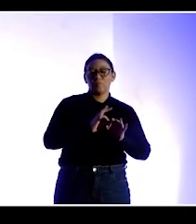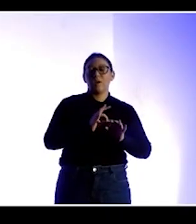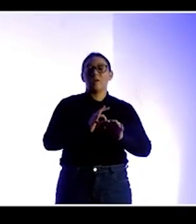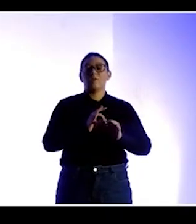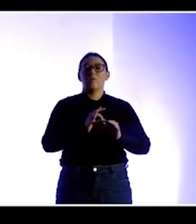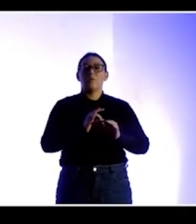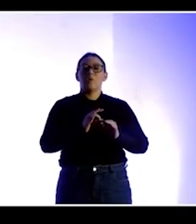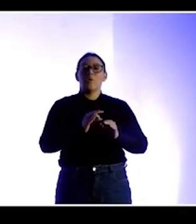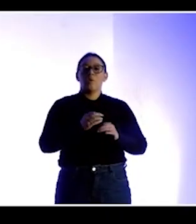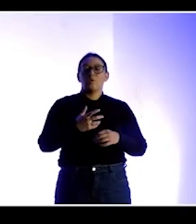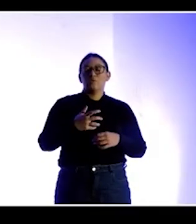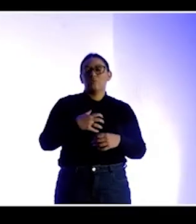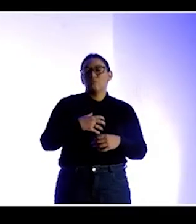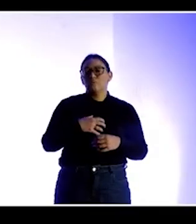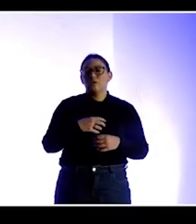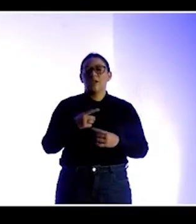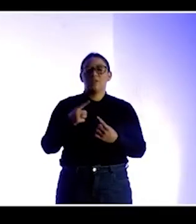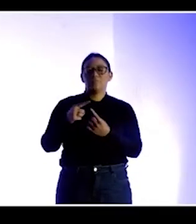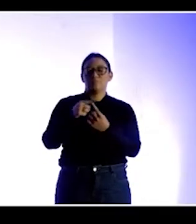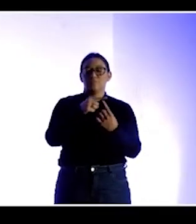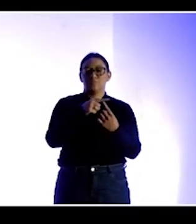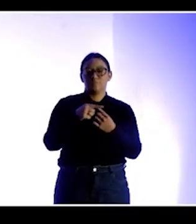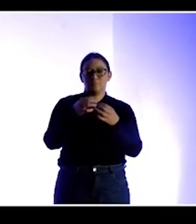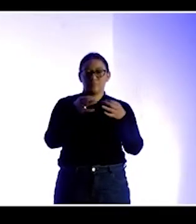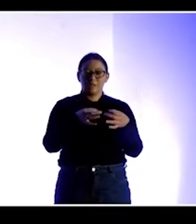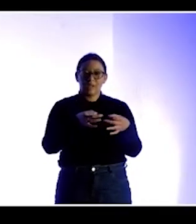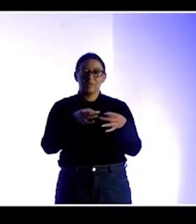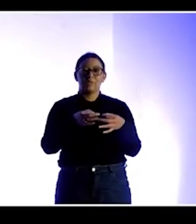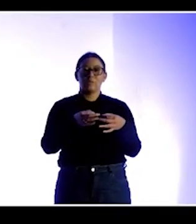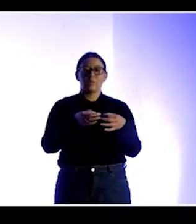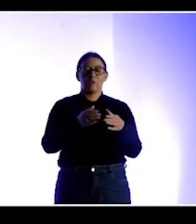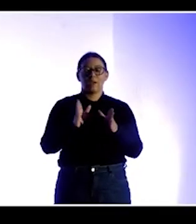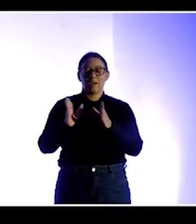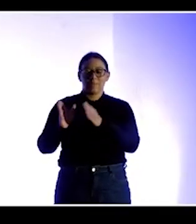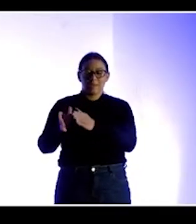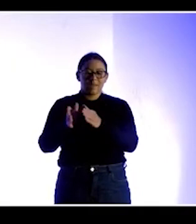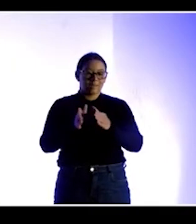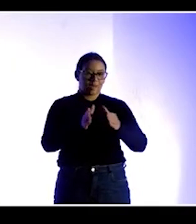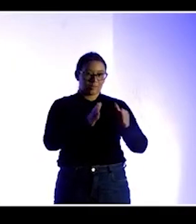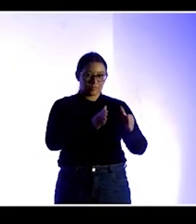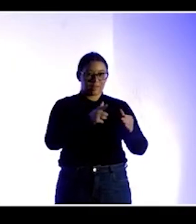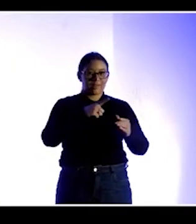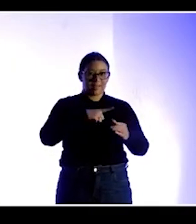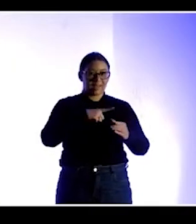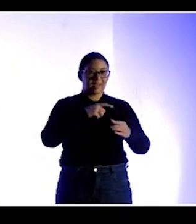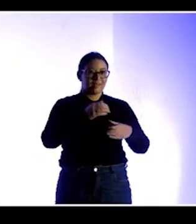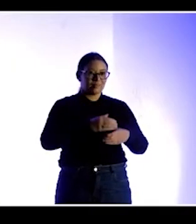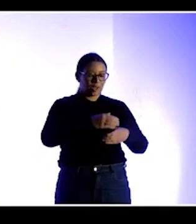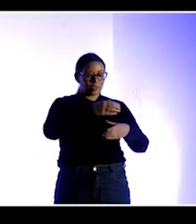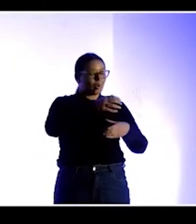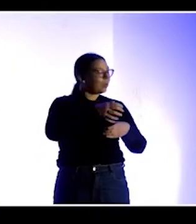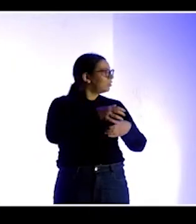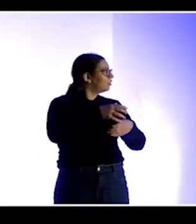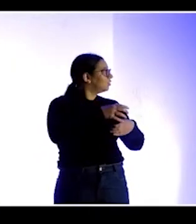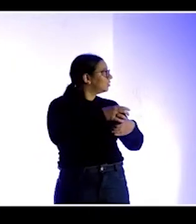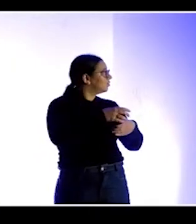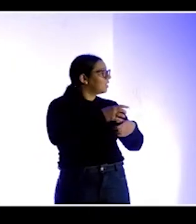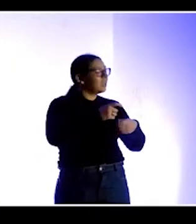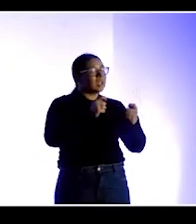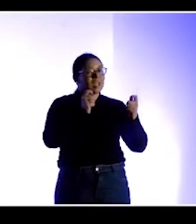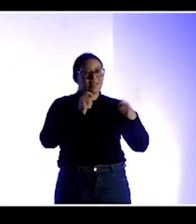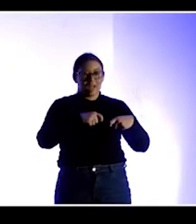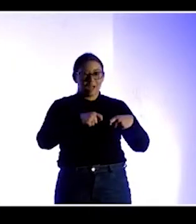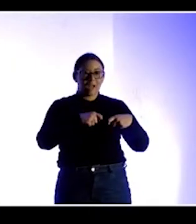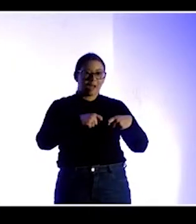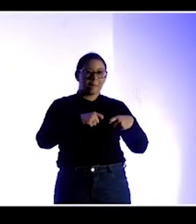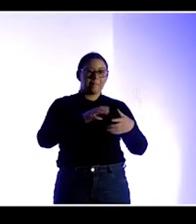adequada para armazenamento de energia em pequenos blocos, tá? E uma torrezinha dessas aqui podia ser assim,